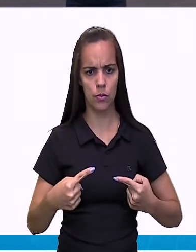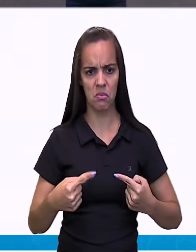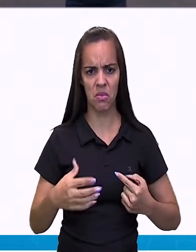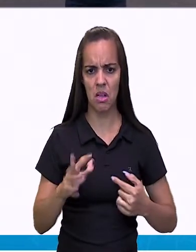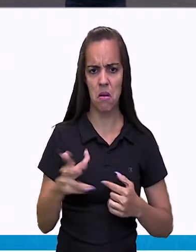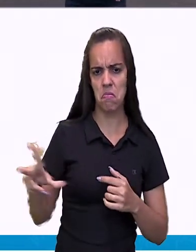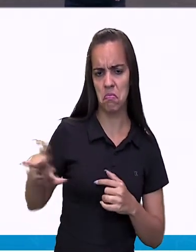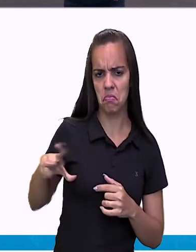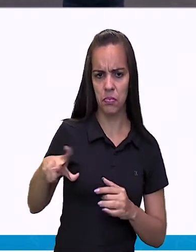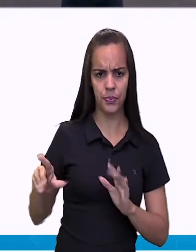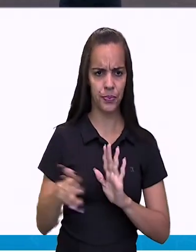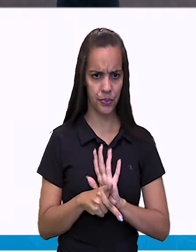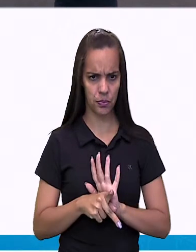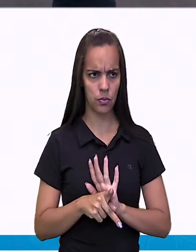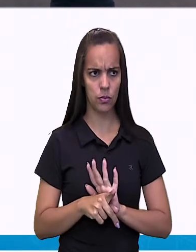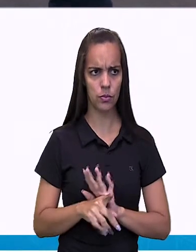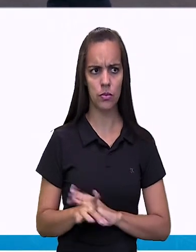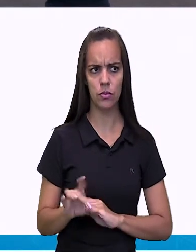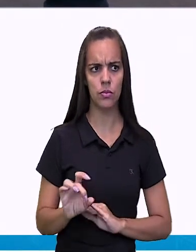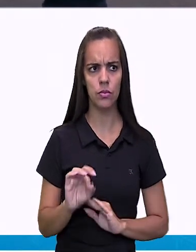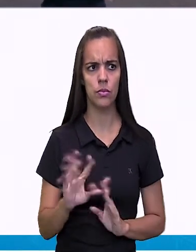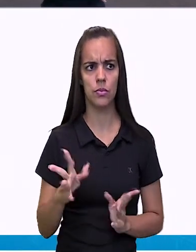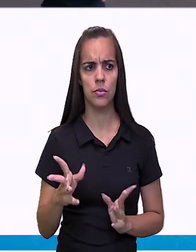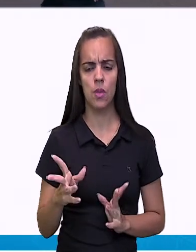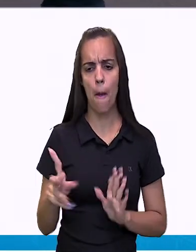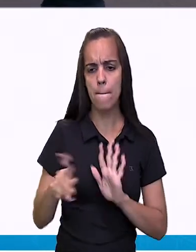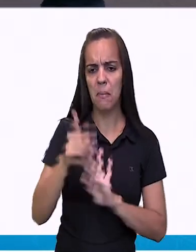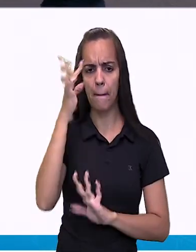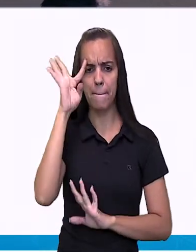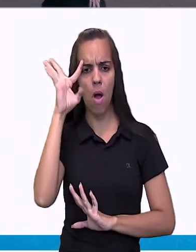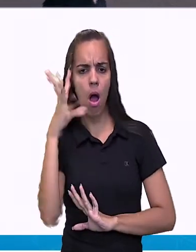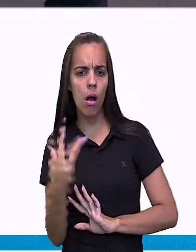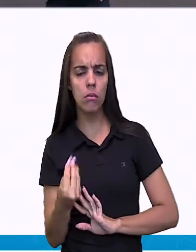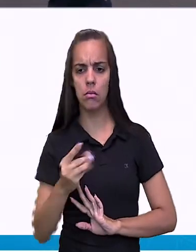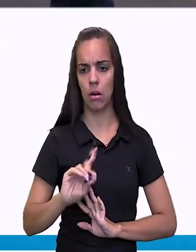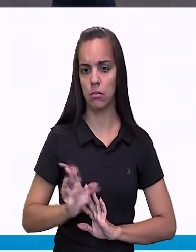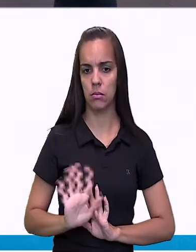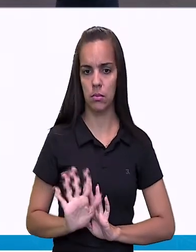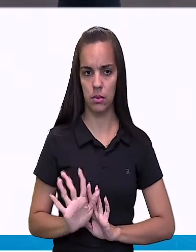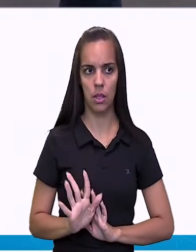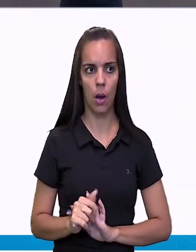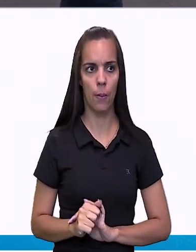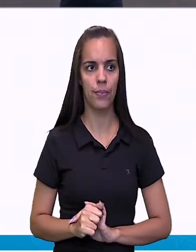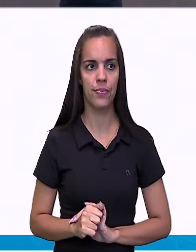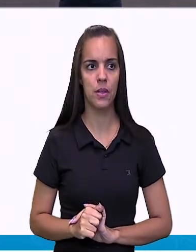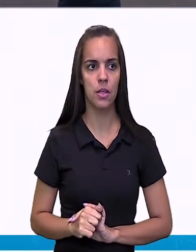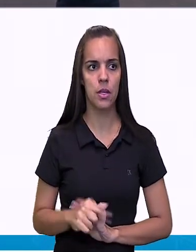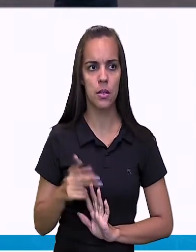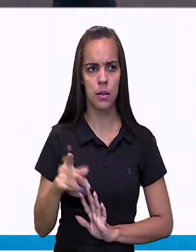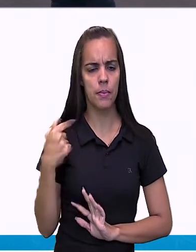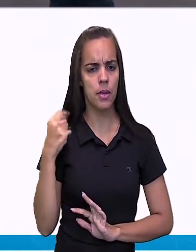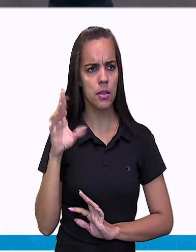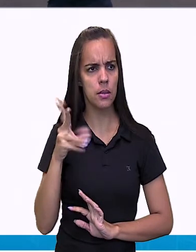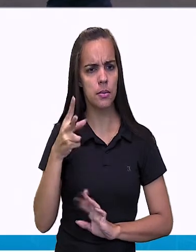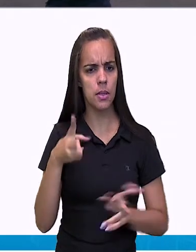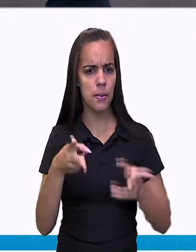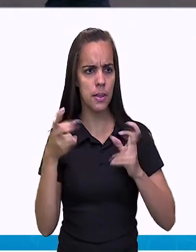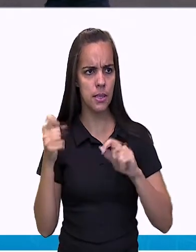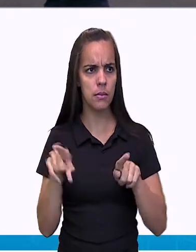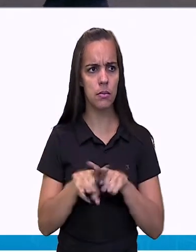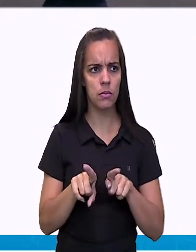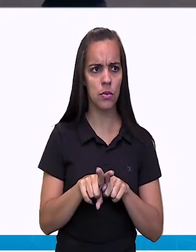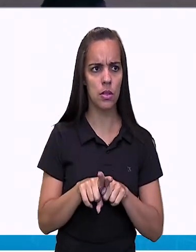íntimo, pessoal, não é só o seu achismo, né, sobre um determinado assunto. É interessante nós percebermos também